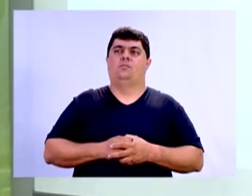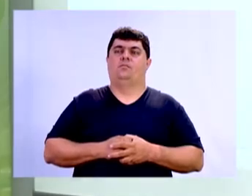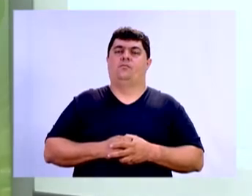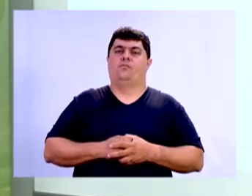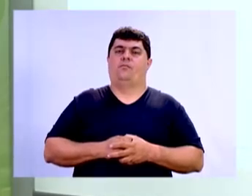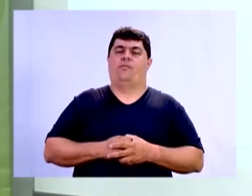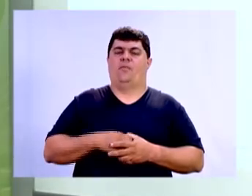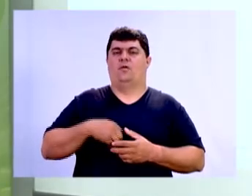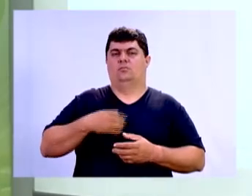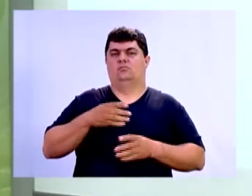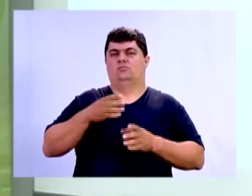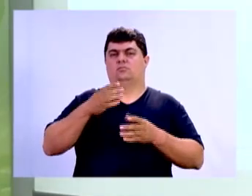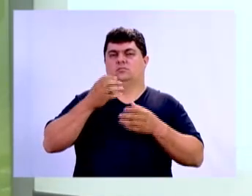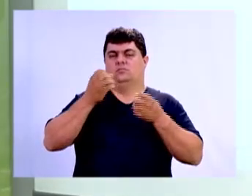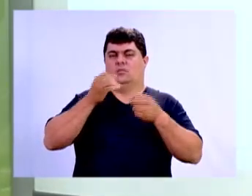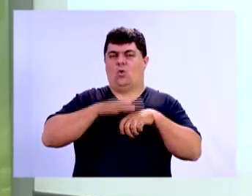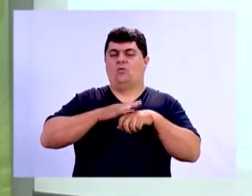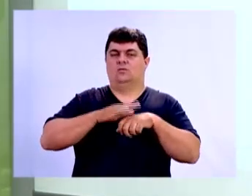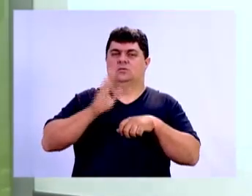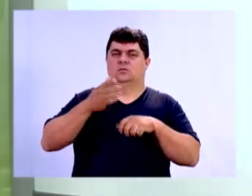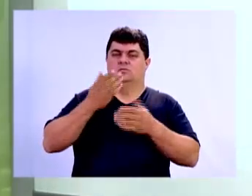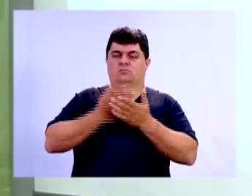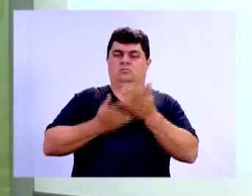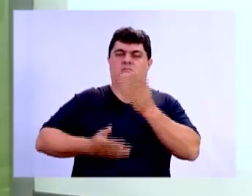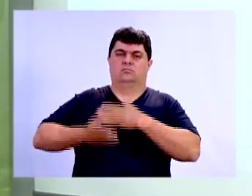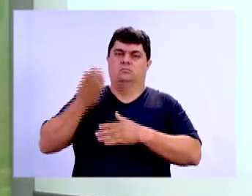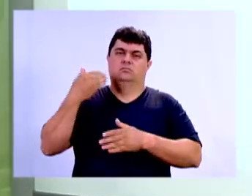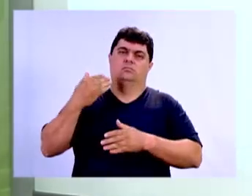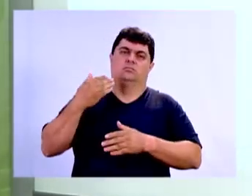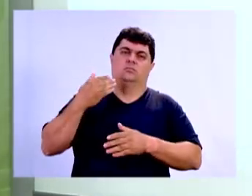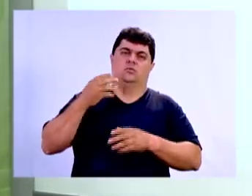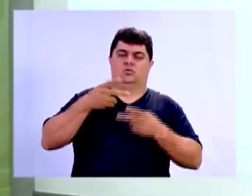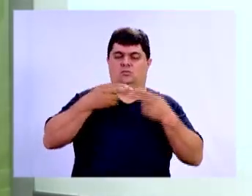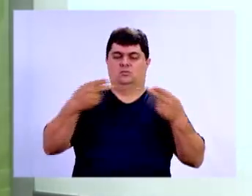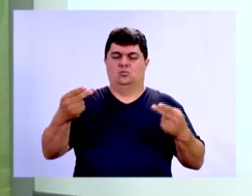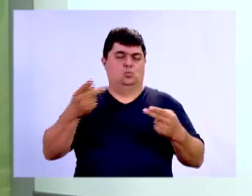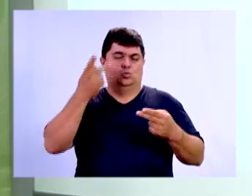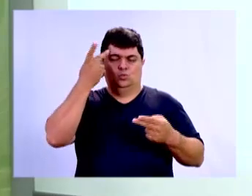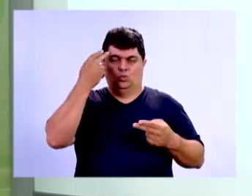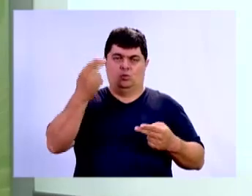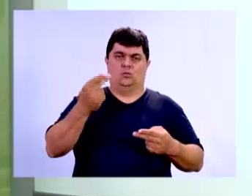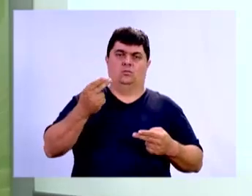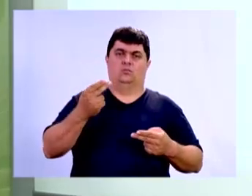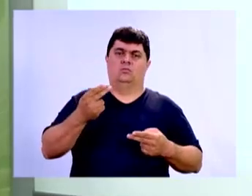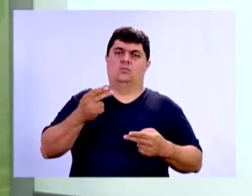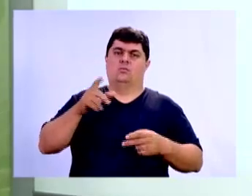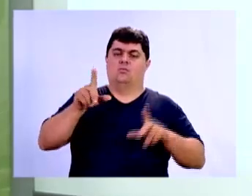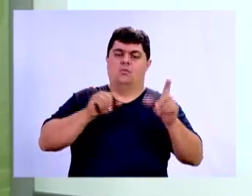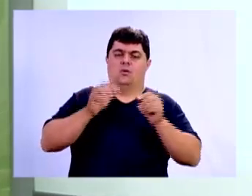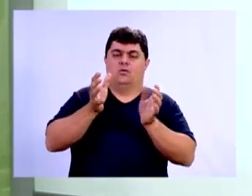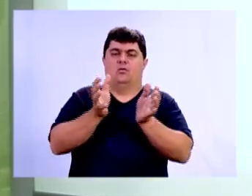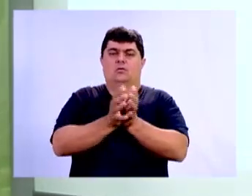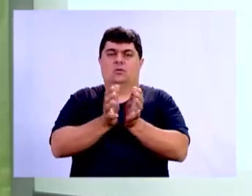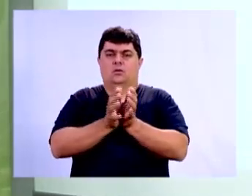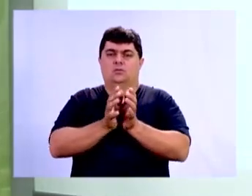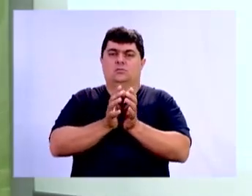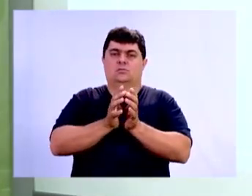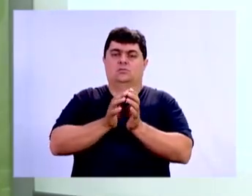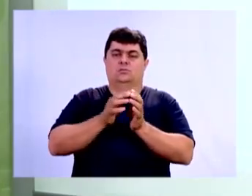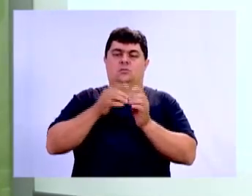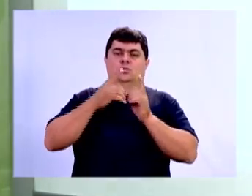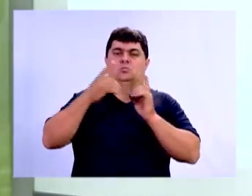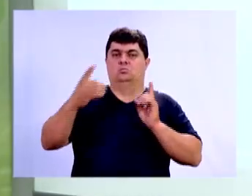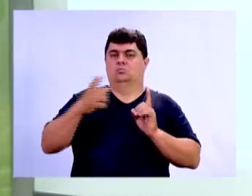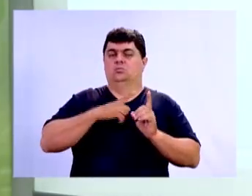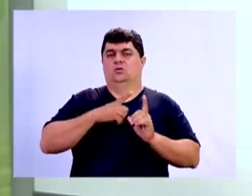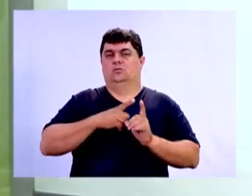Eu estava comentando agora que até a aula passada, a gente trabalhava com um objeto específico. Eu definia uma classe e logo depois instanciava aquele